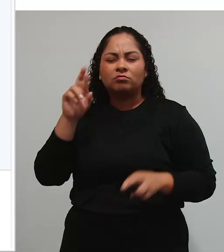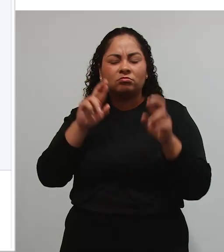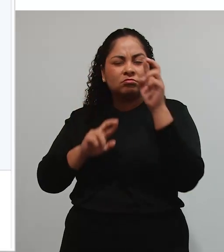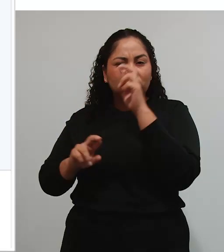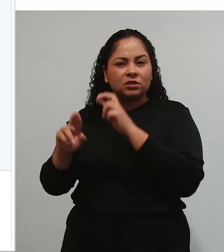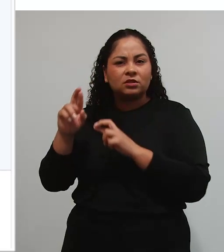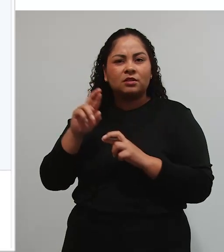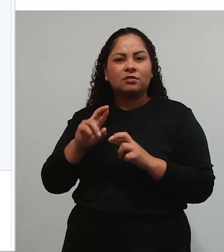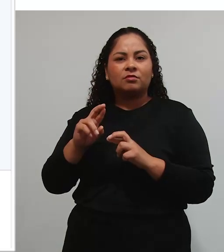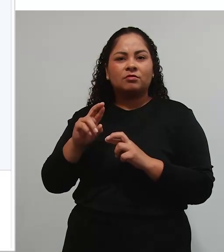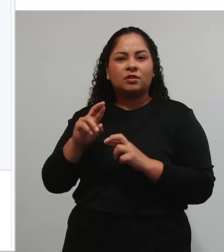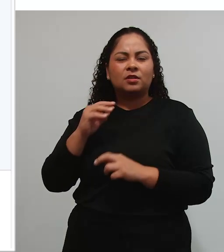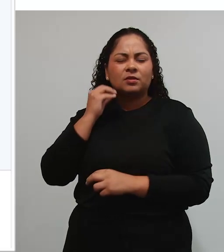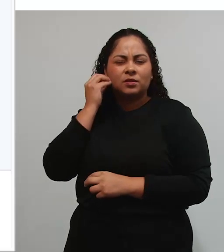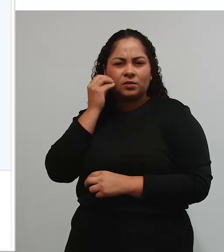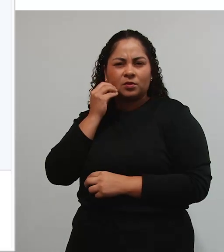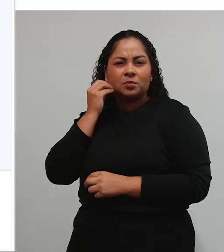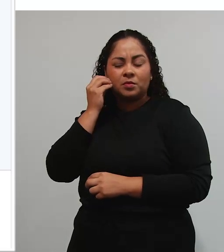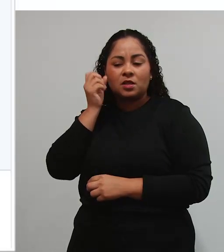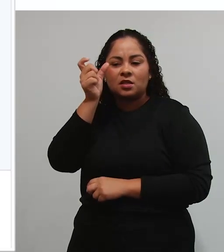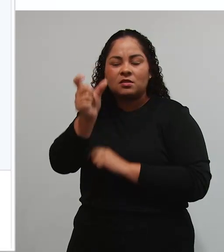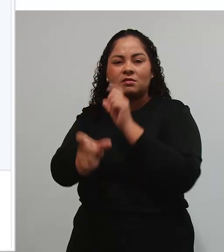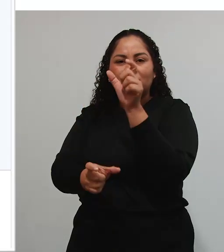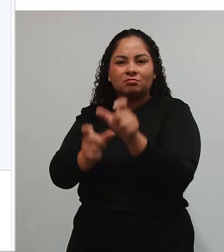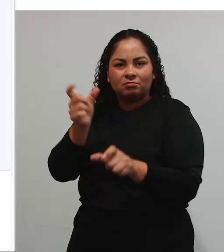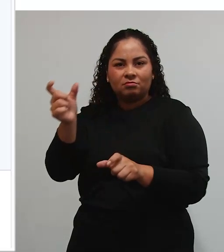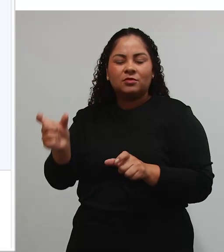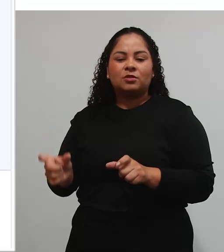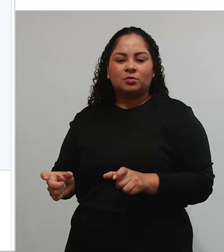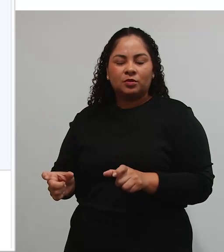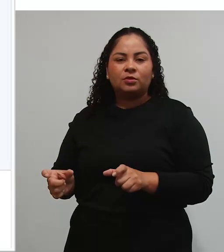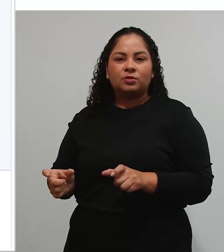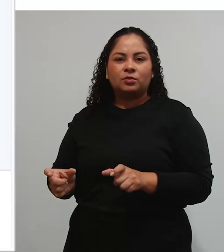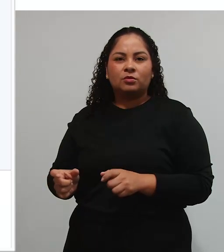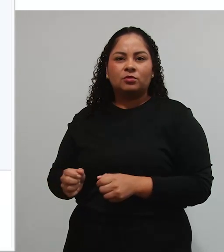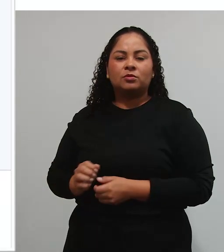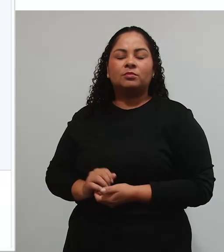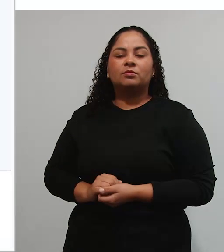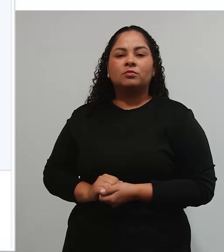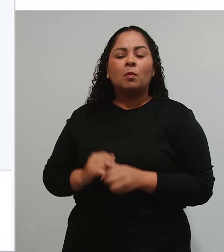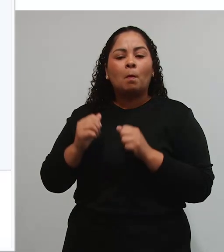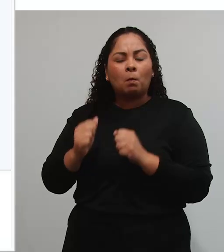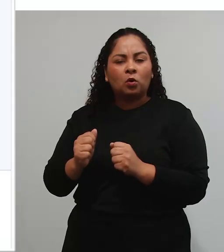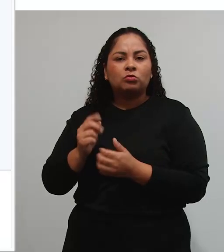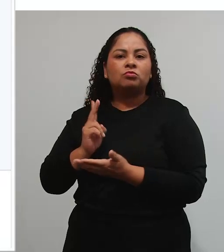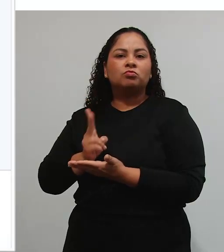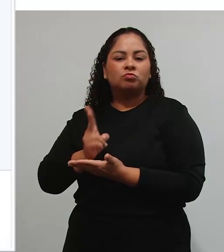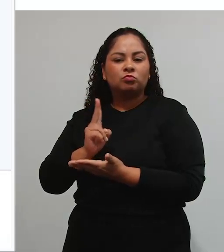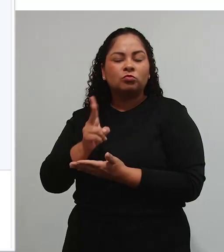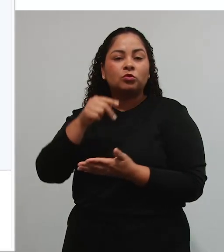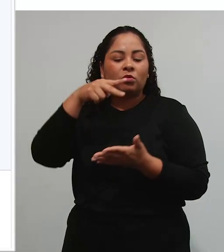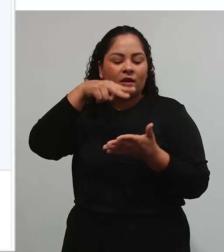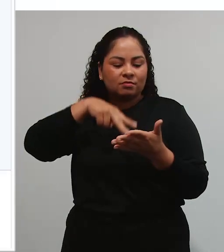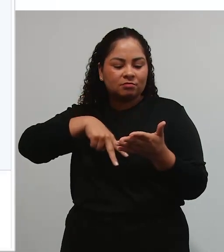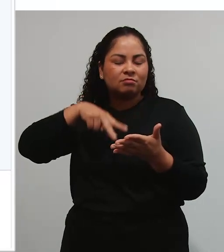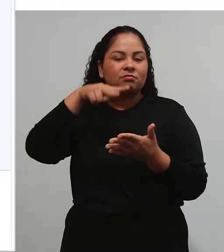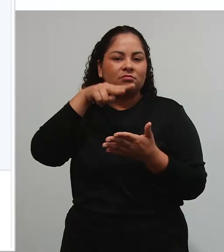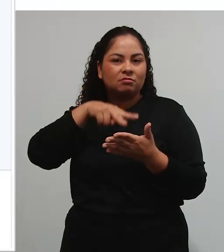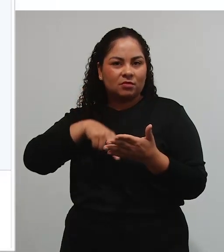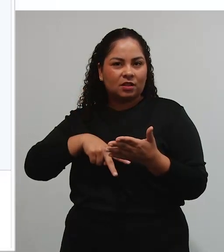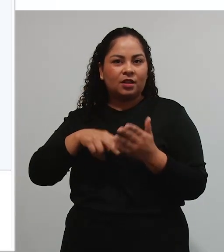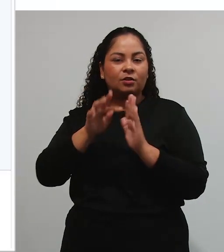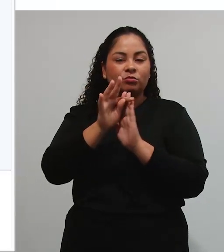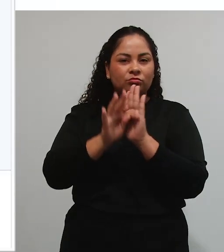indivíduos cujo trabalho e vida são material. Então, aí você pode seguir reto aqui, Nas próximas páginas, o